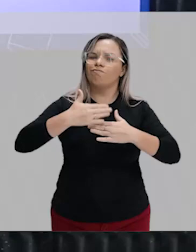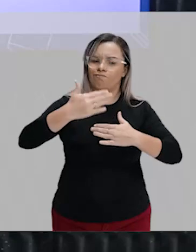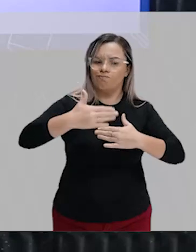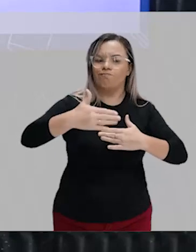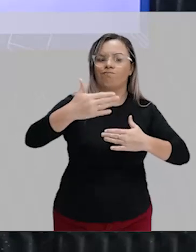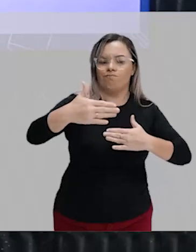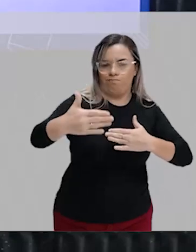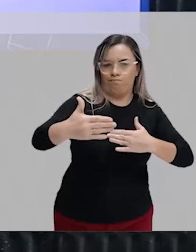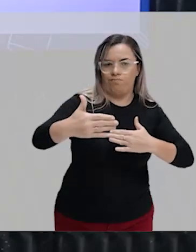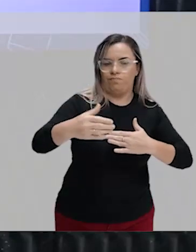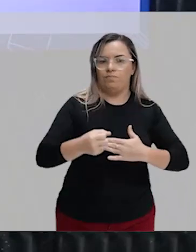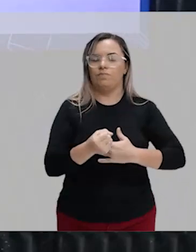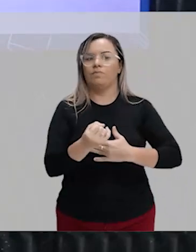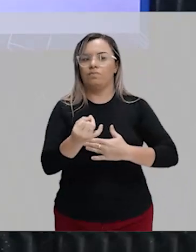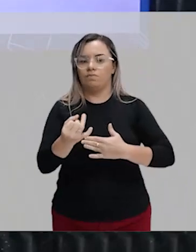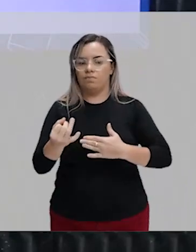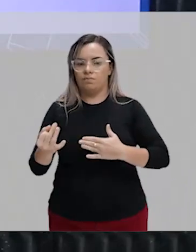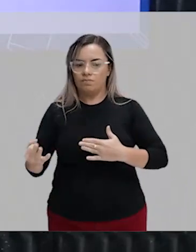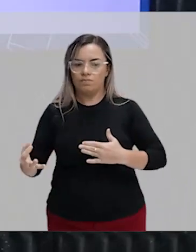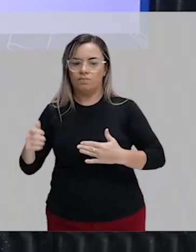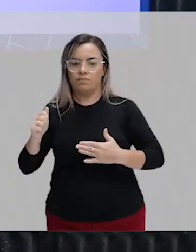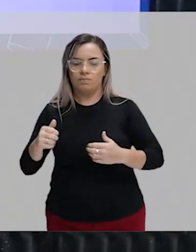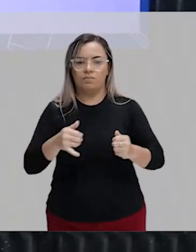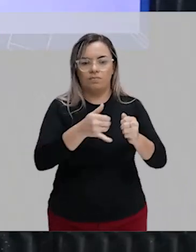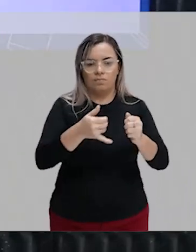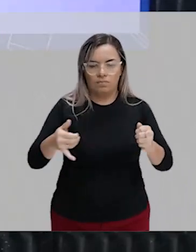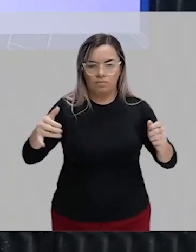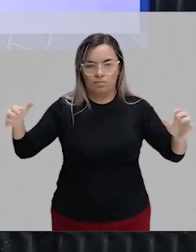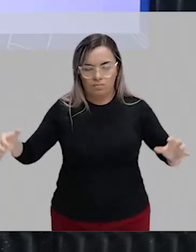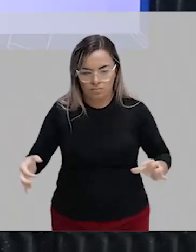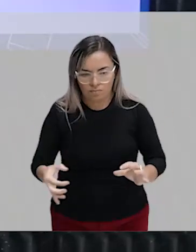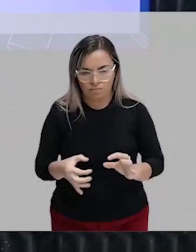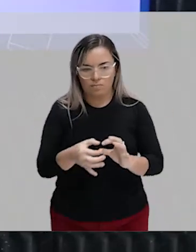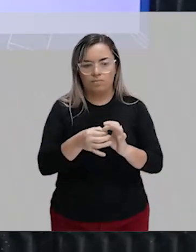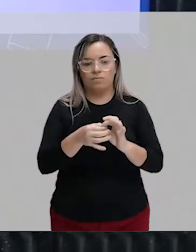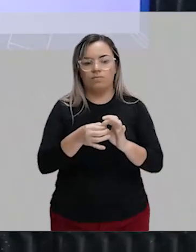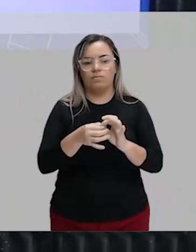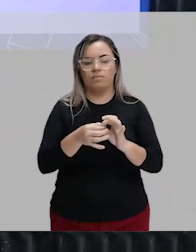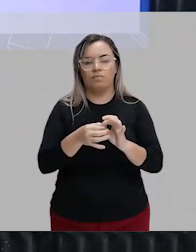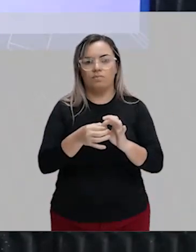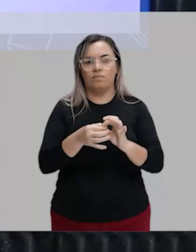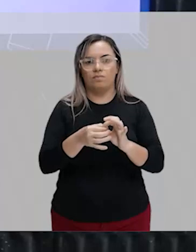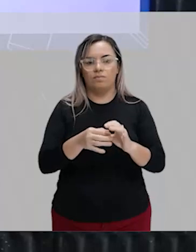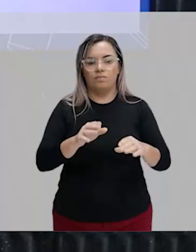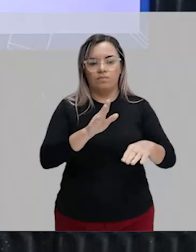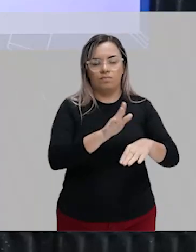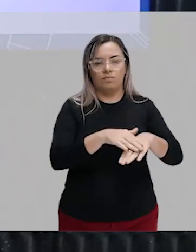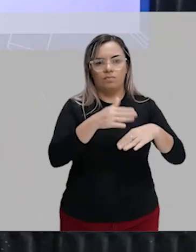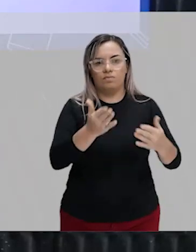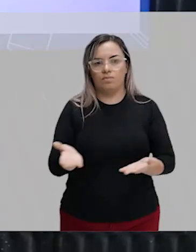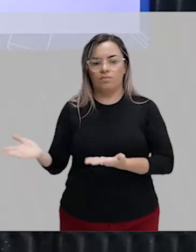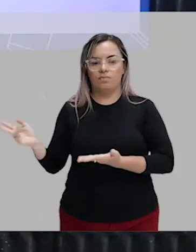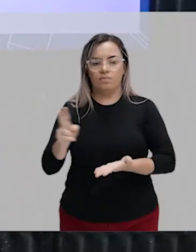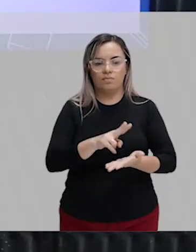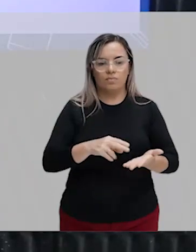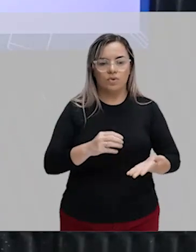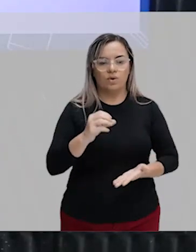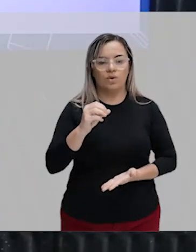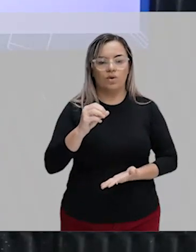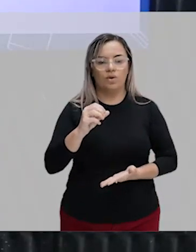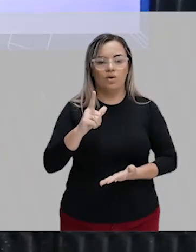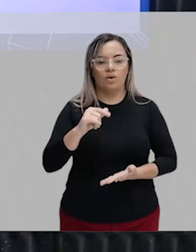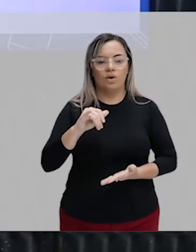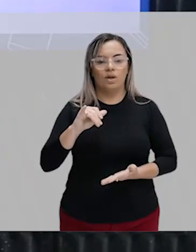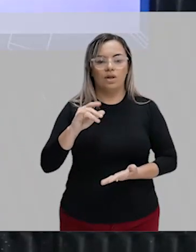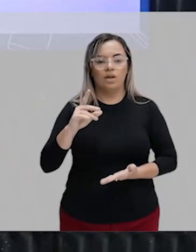tenho uma certa quantidade de aminoácidos ligados entre si, aí eu vou ter o chamado de oligopeptídeo.